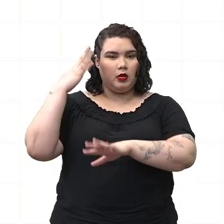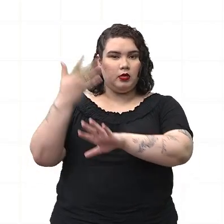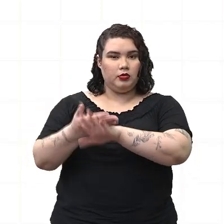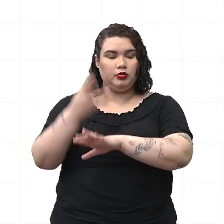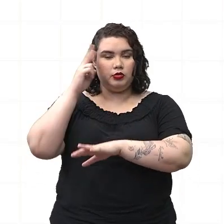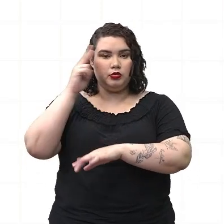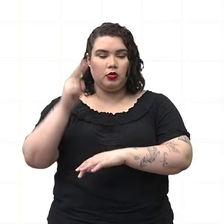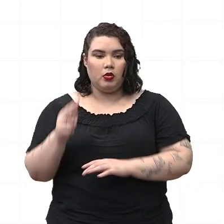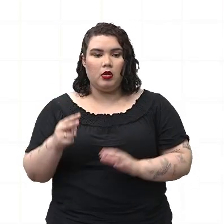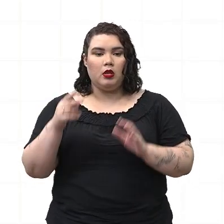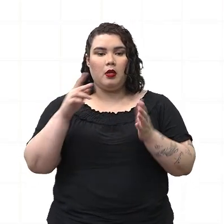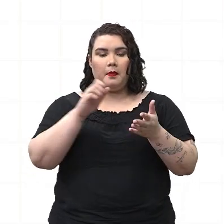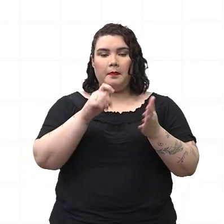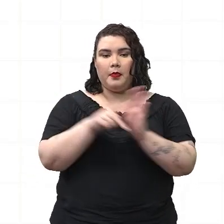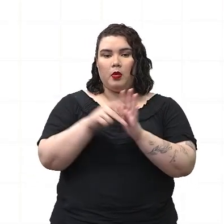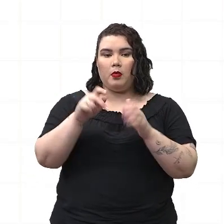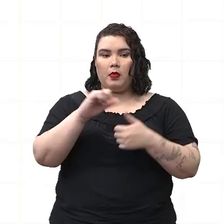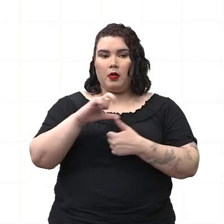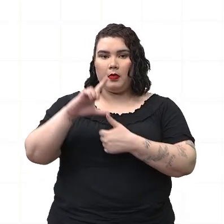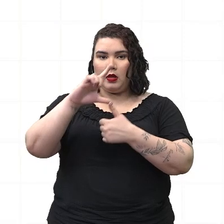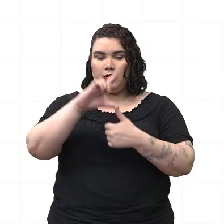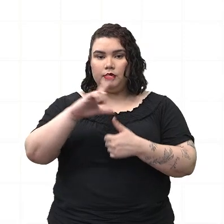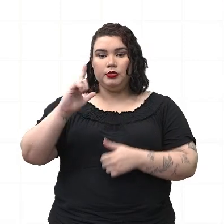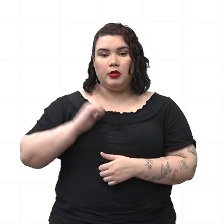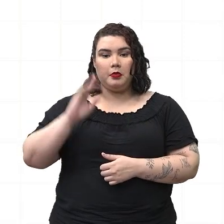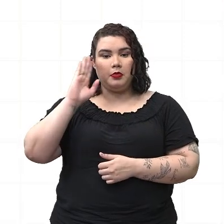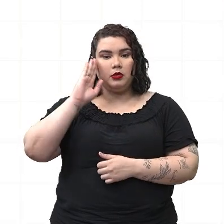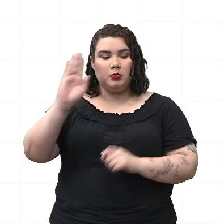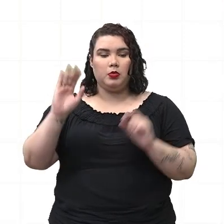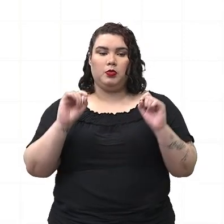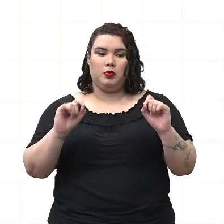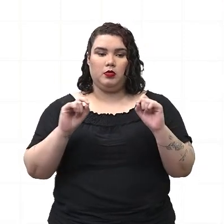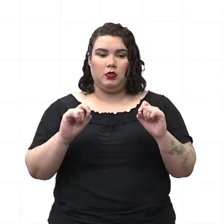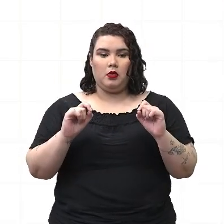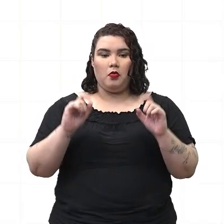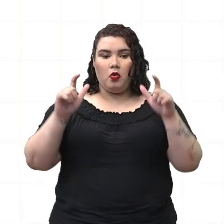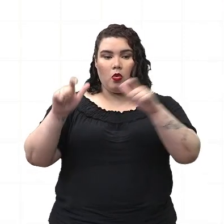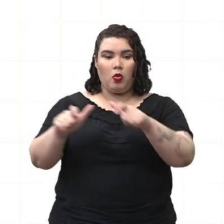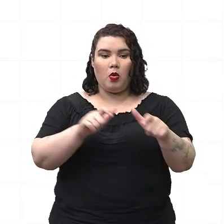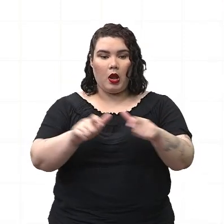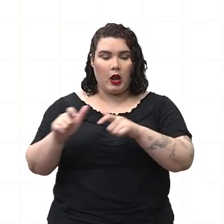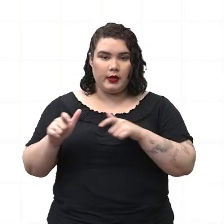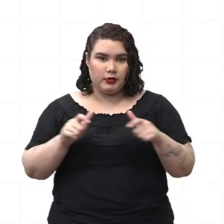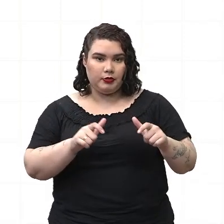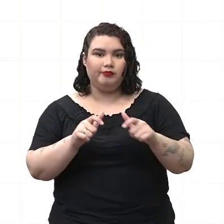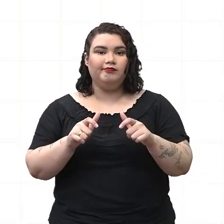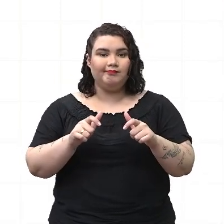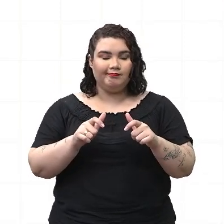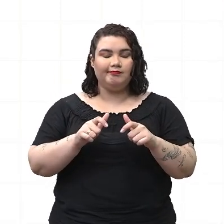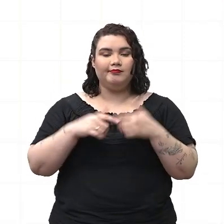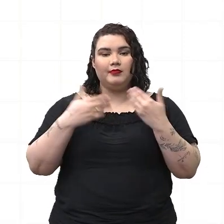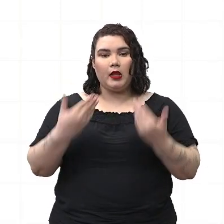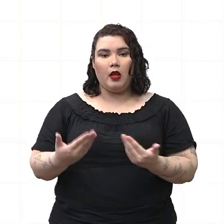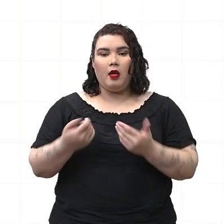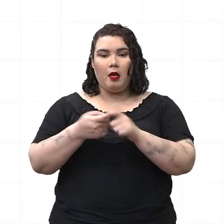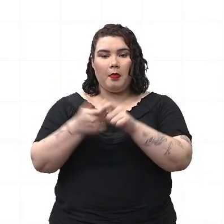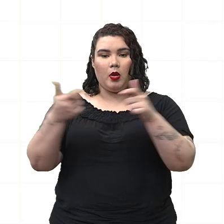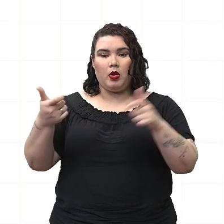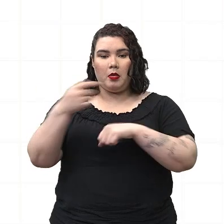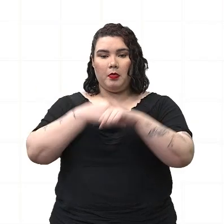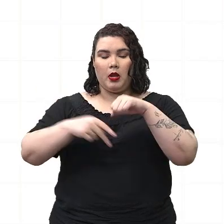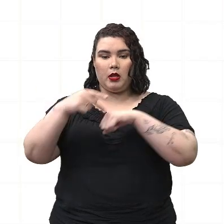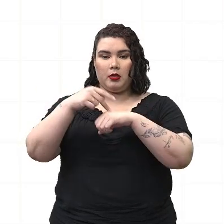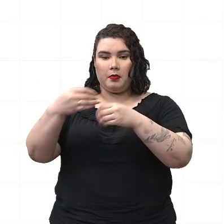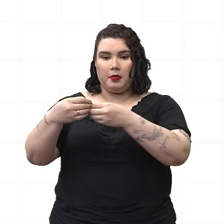Latina ocorreram algumas situações, principalmente com relação à demarcação de território, né? Muitos países vizinhos do